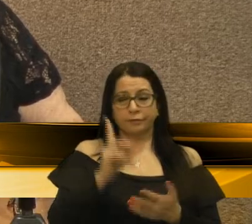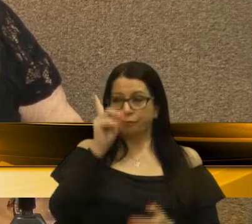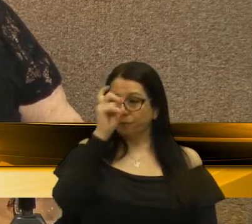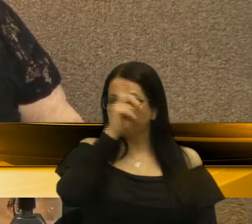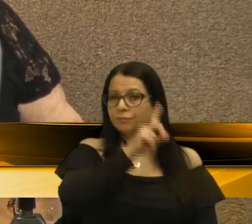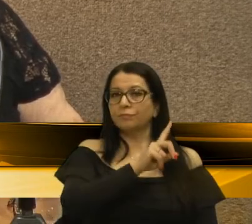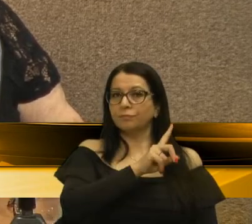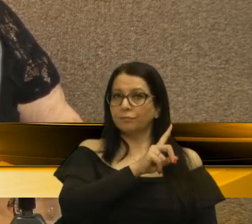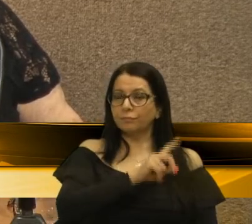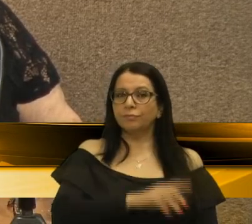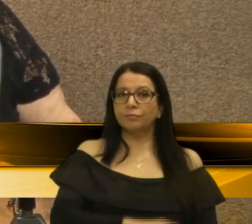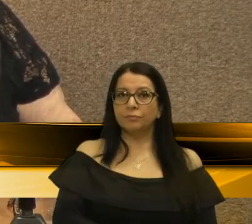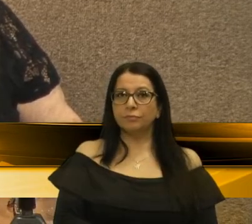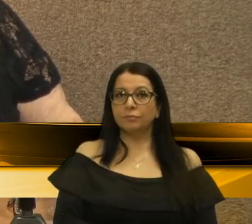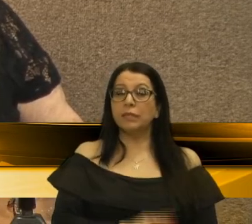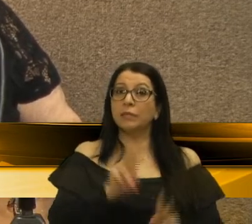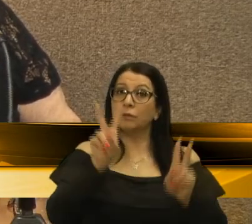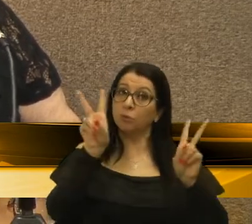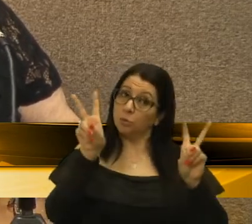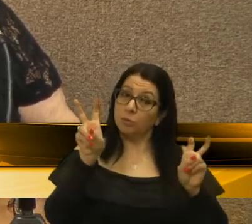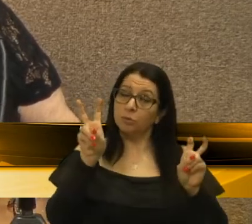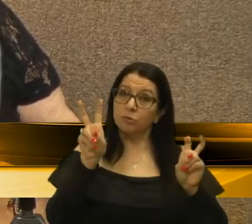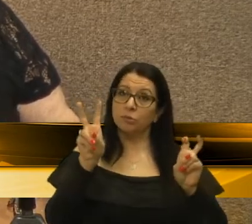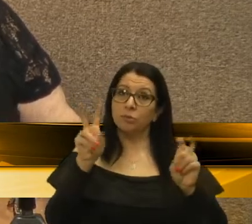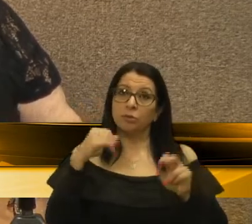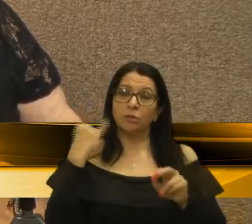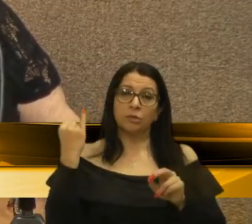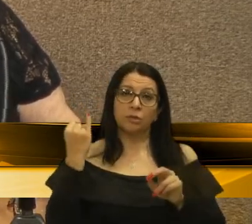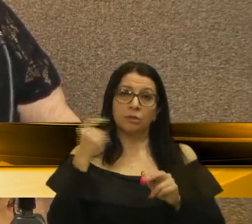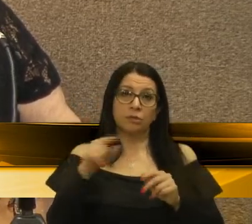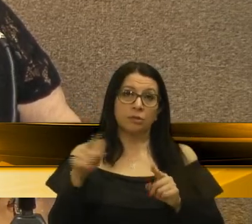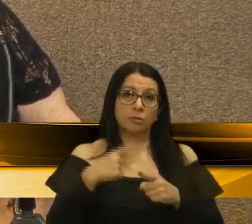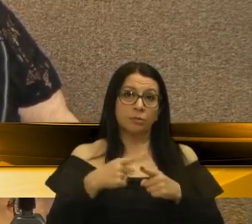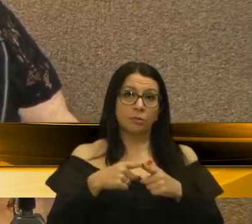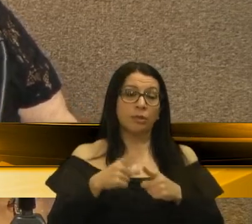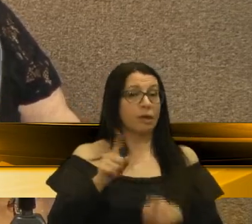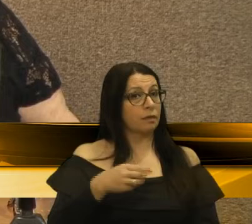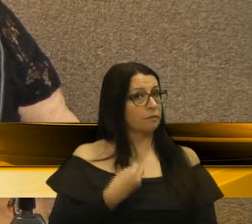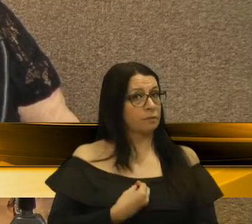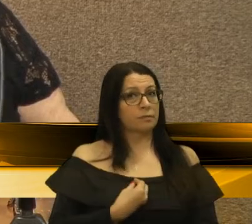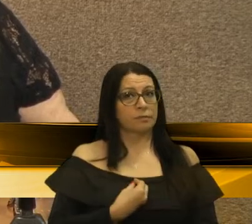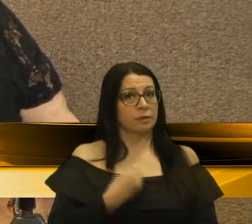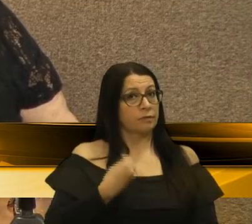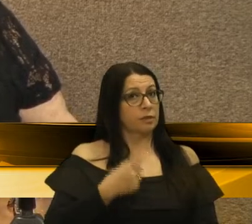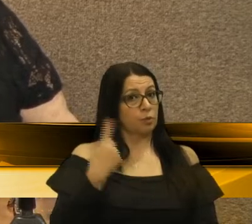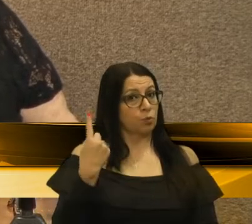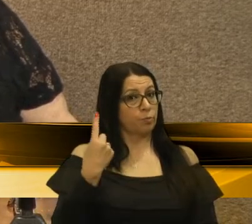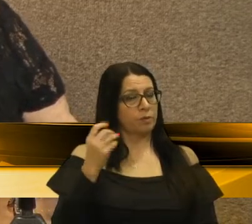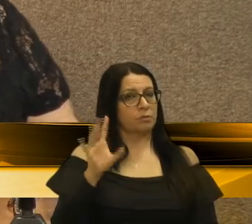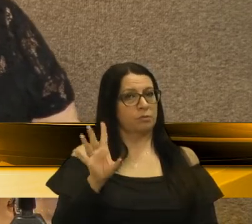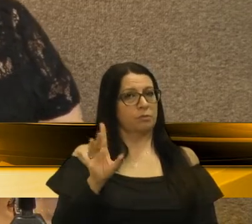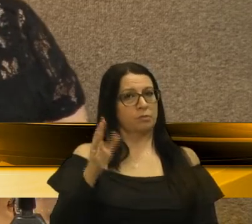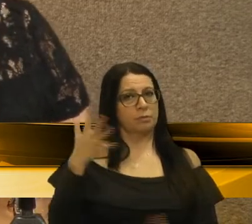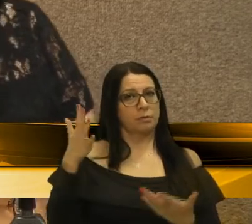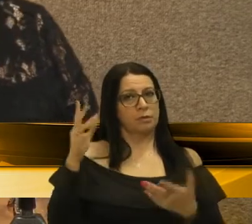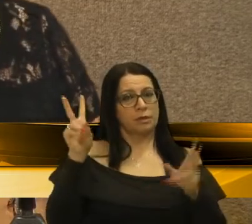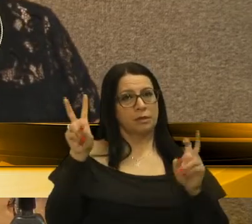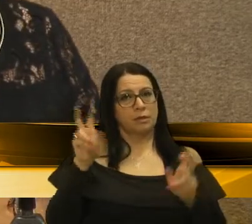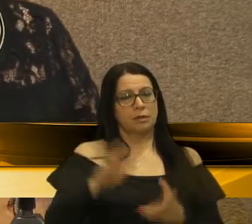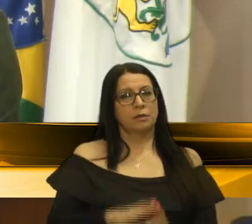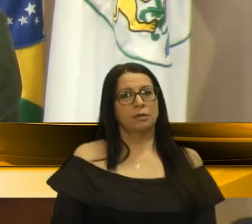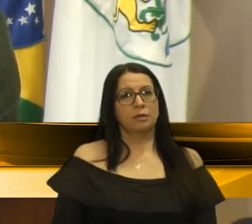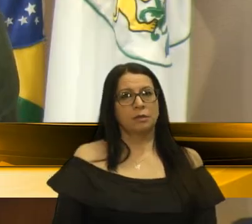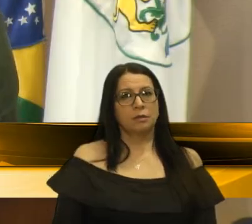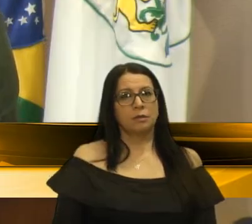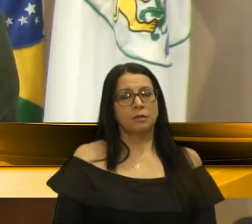difícil e é um assunto muito relevante, porque é vida. Vida é uma só. Parabéns pelo tema.